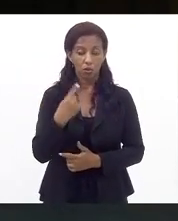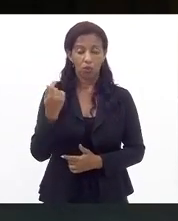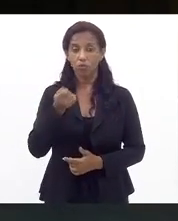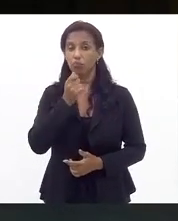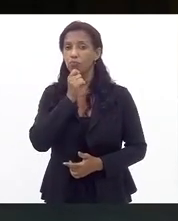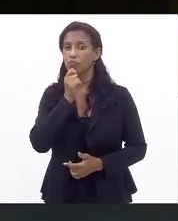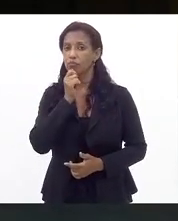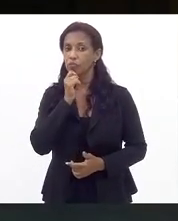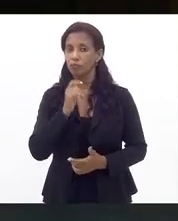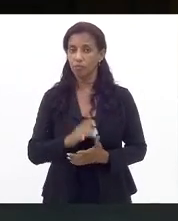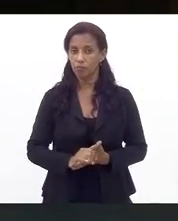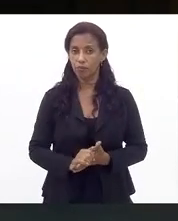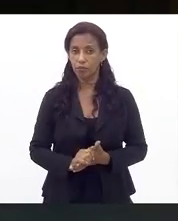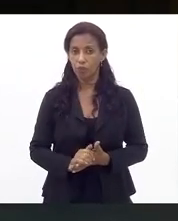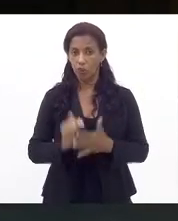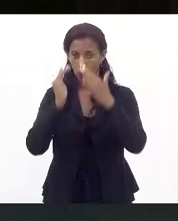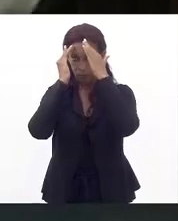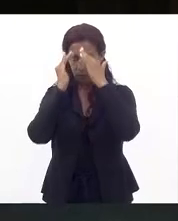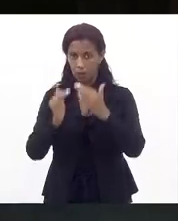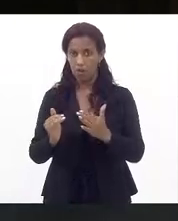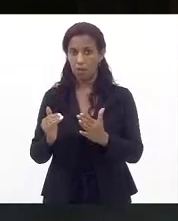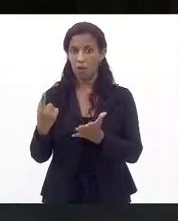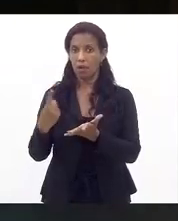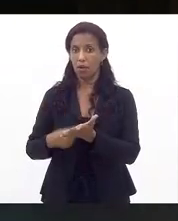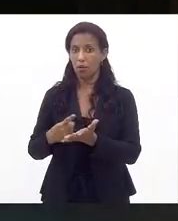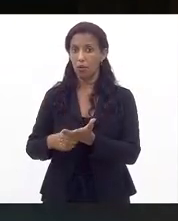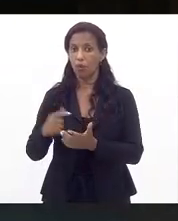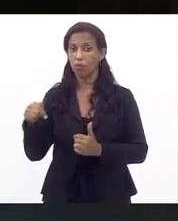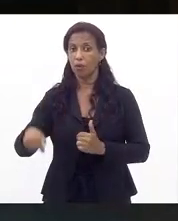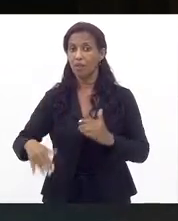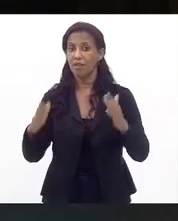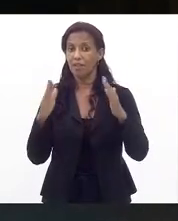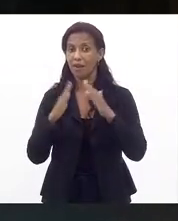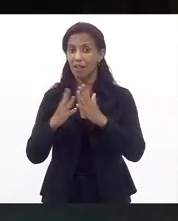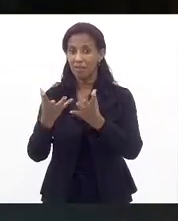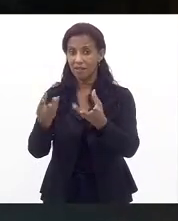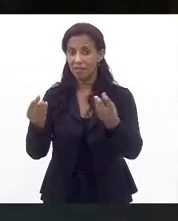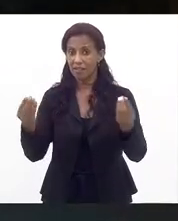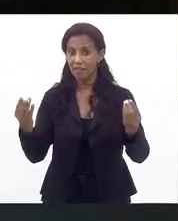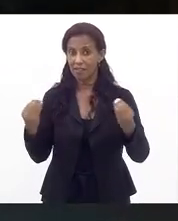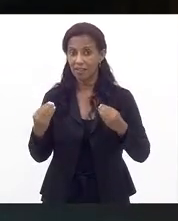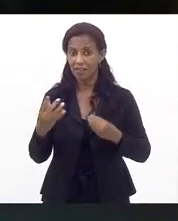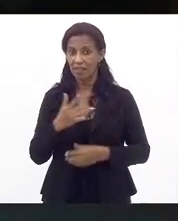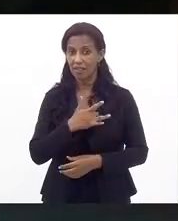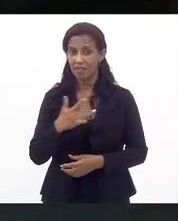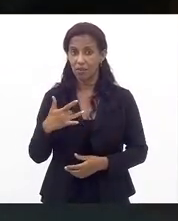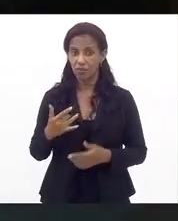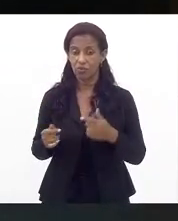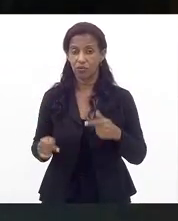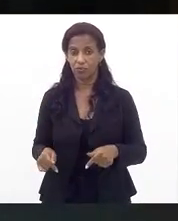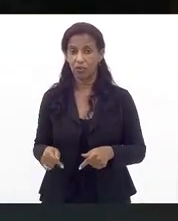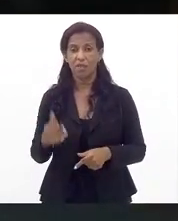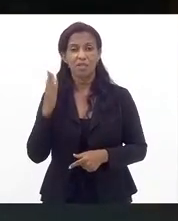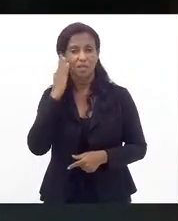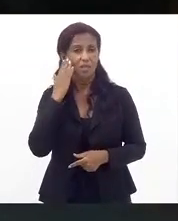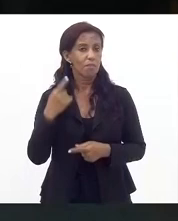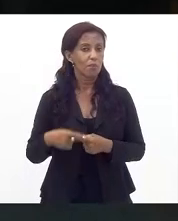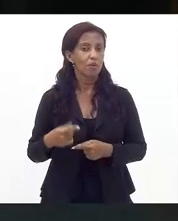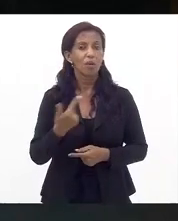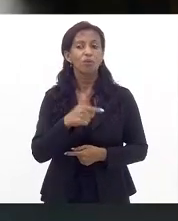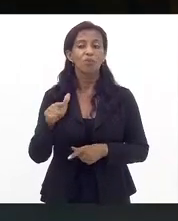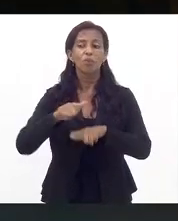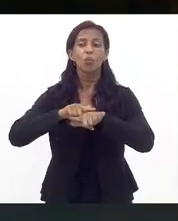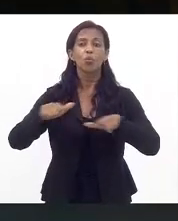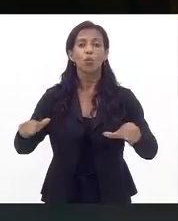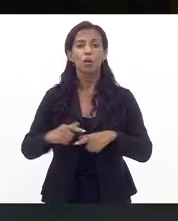Deputado waldeck cumprindo acordos essa cascaria lotada de servidores da saúde e sabe o que que não